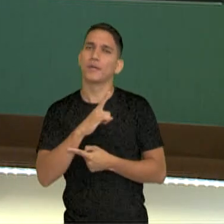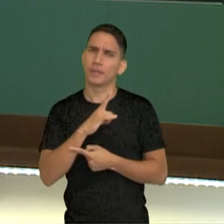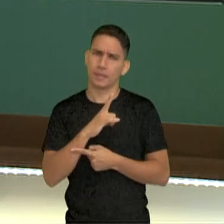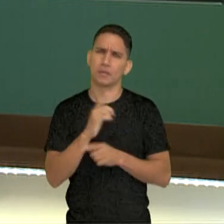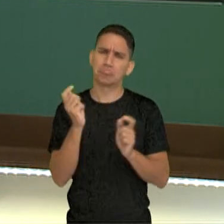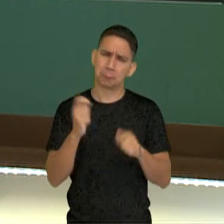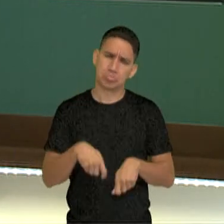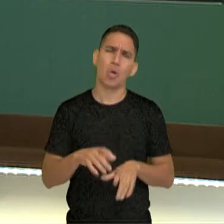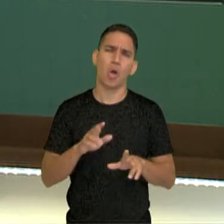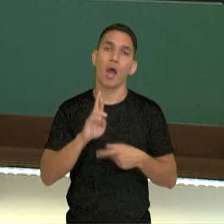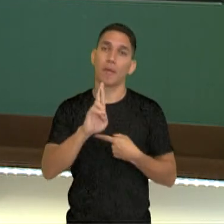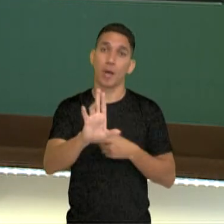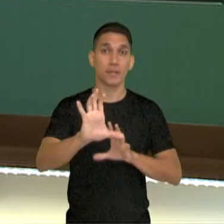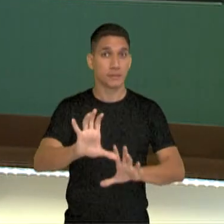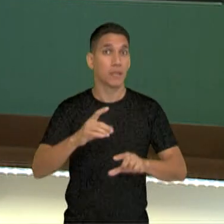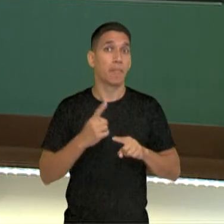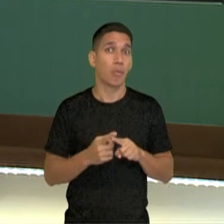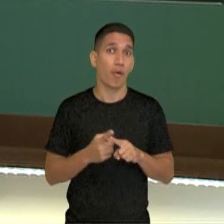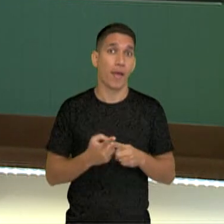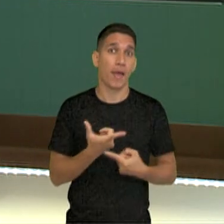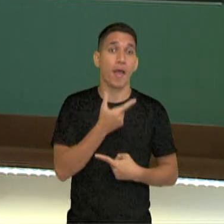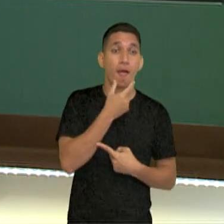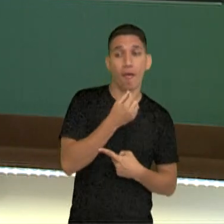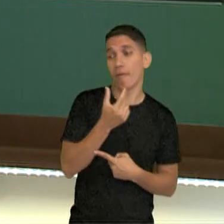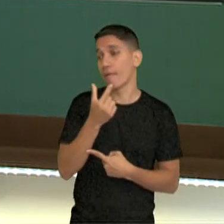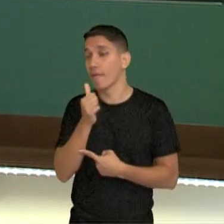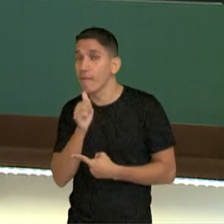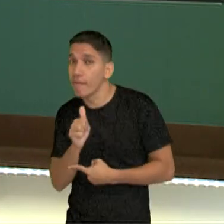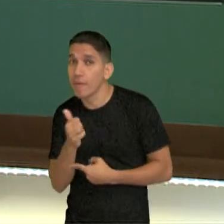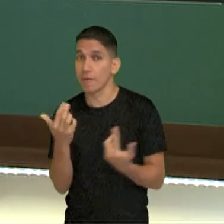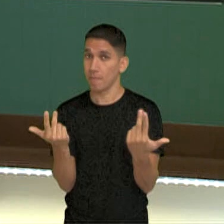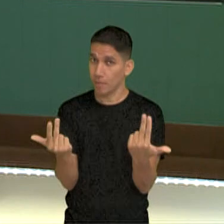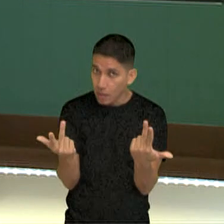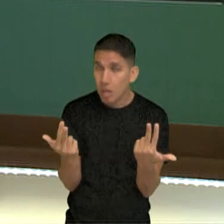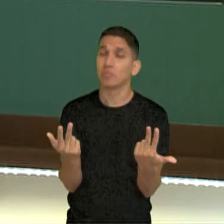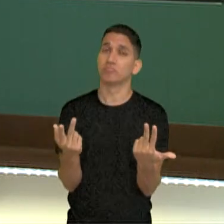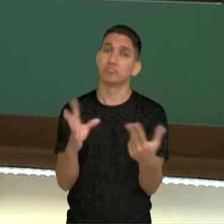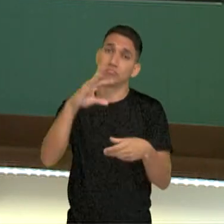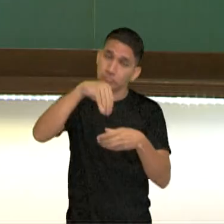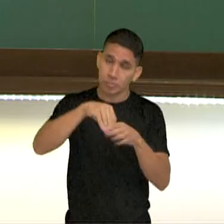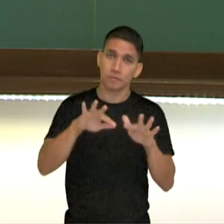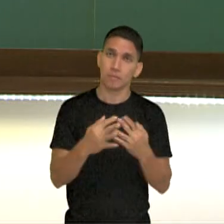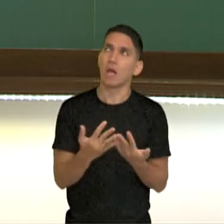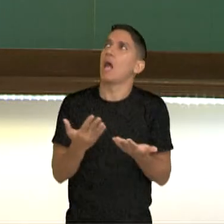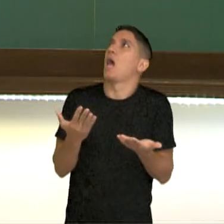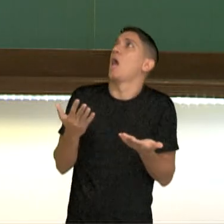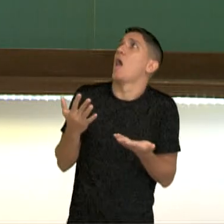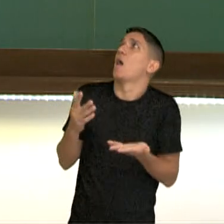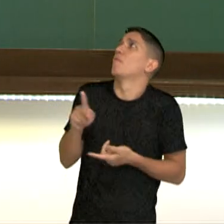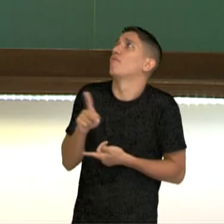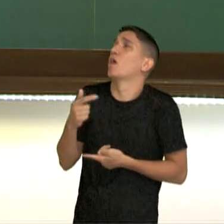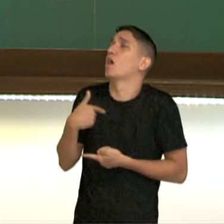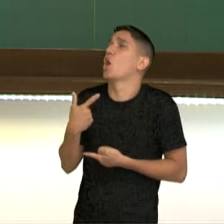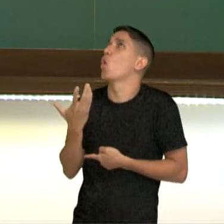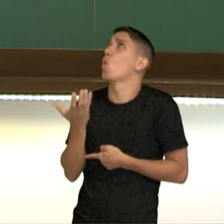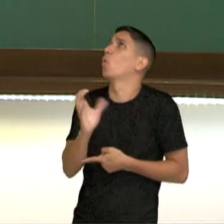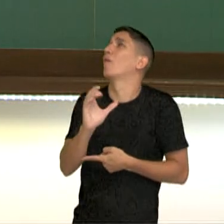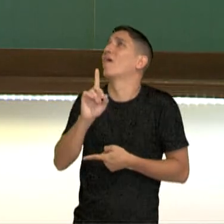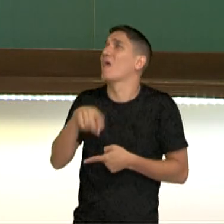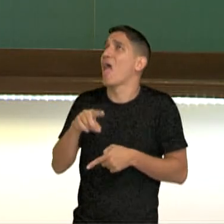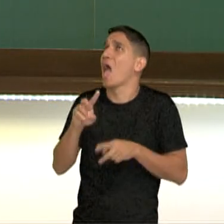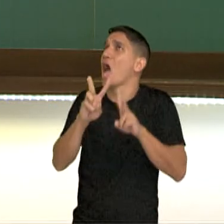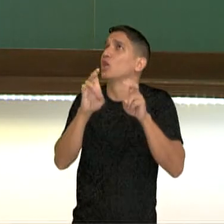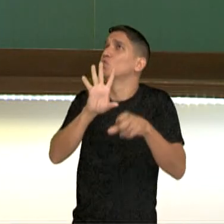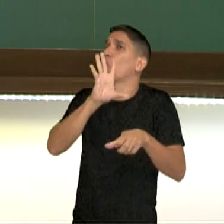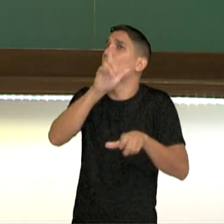essa resposta, porque irmãos e irmãs fazem parte da família. Teacher, eu coloquei que é sobre membros da família.